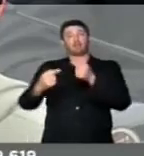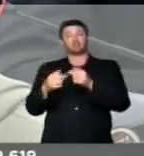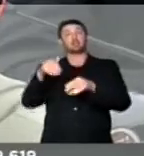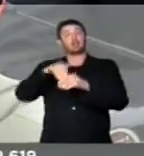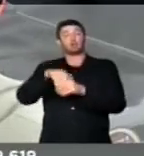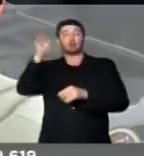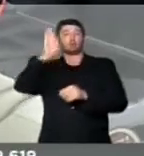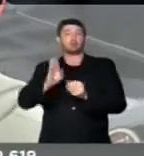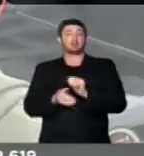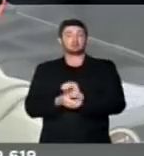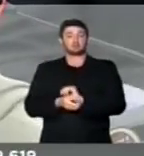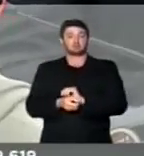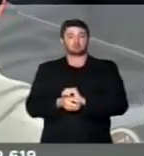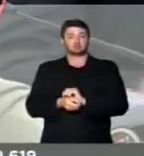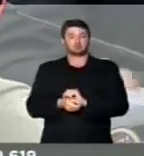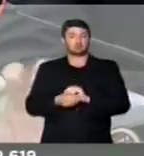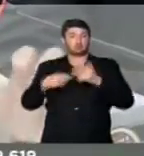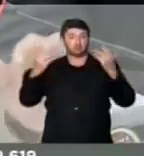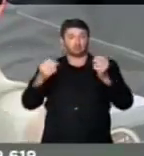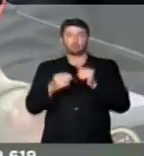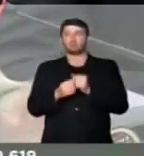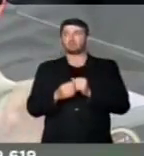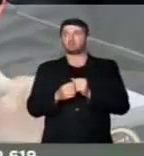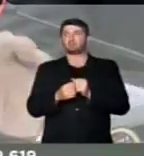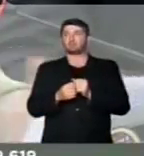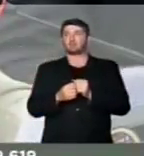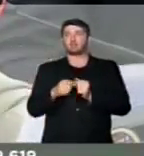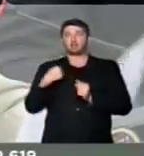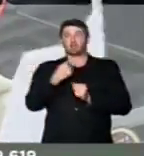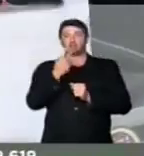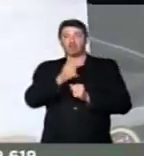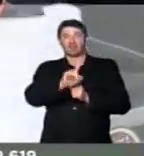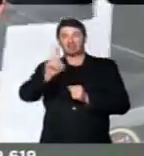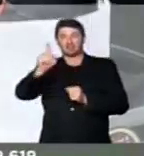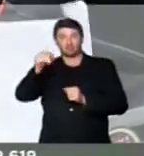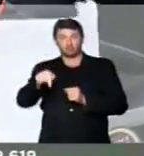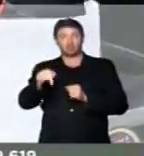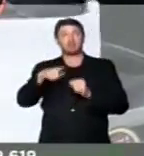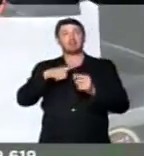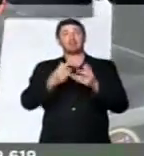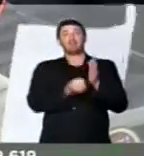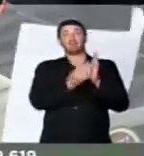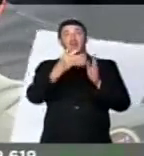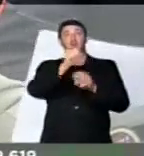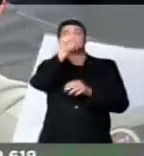eleitoral do país. Por fim, o nosso não aqui está carregado de sims.